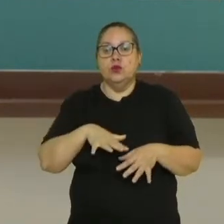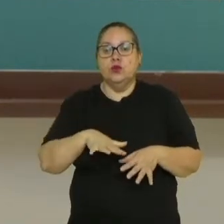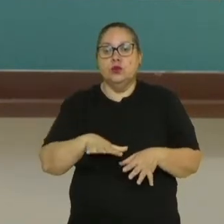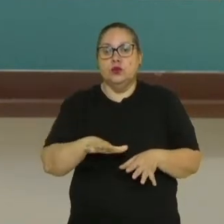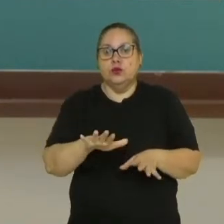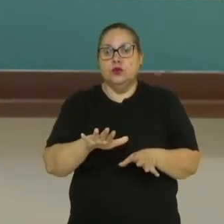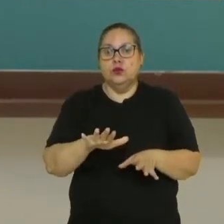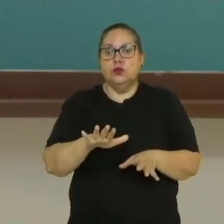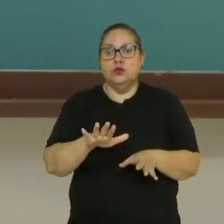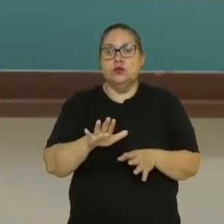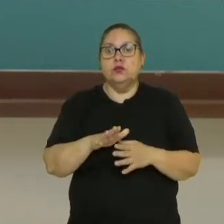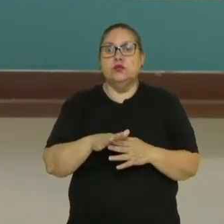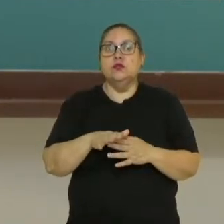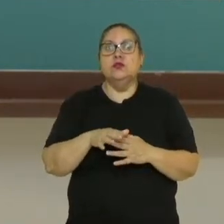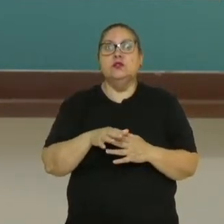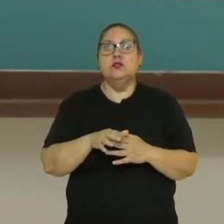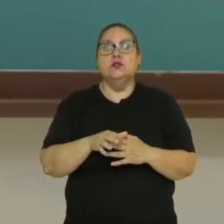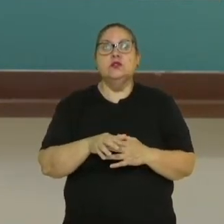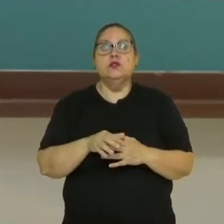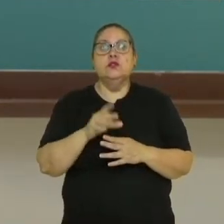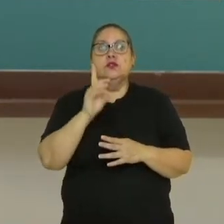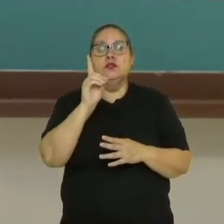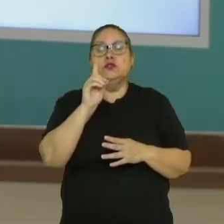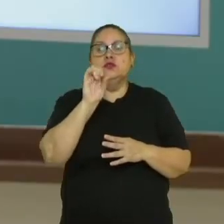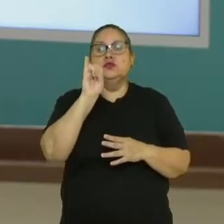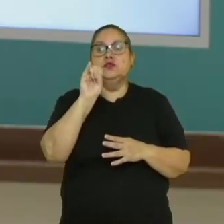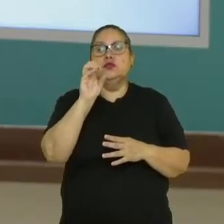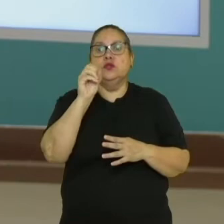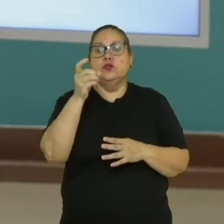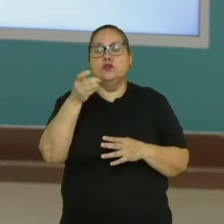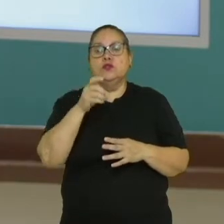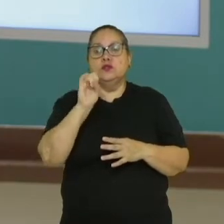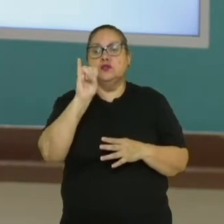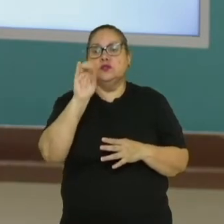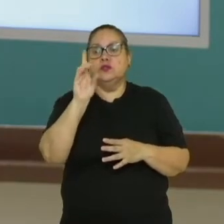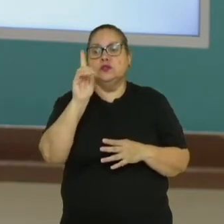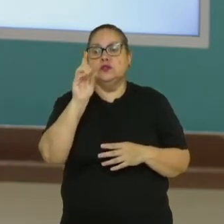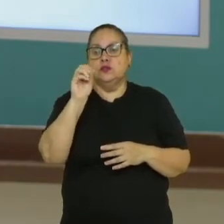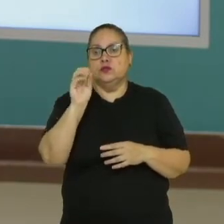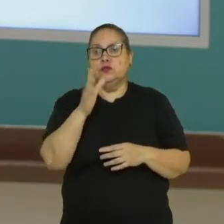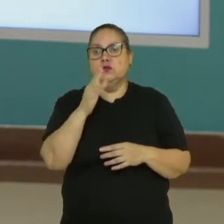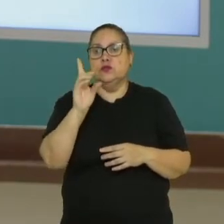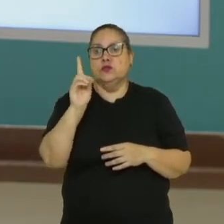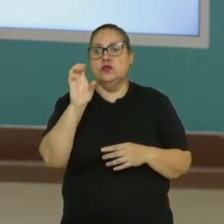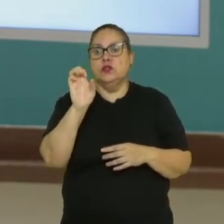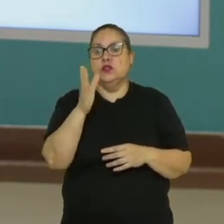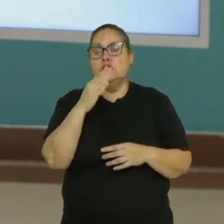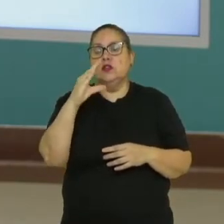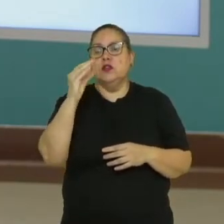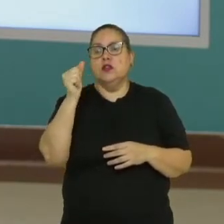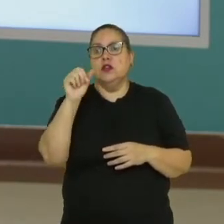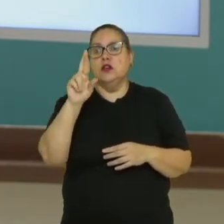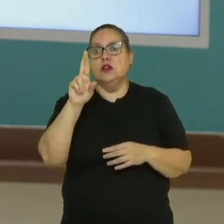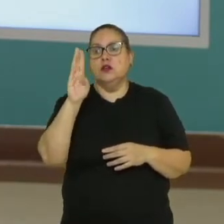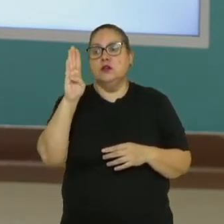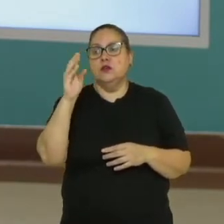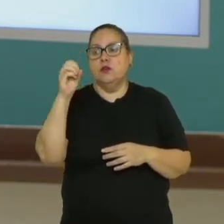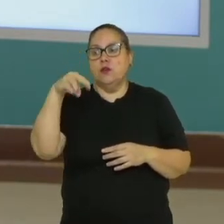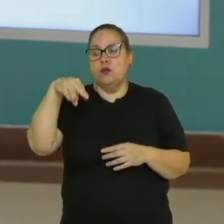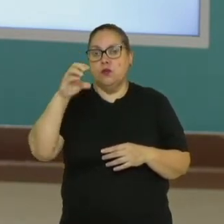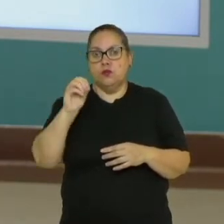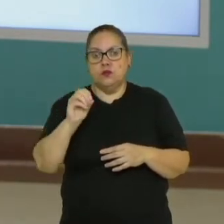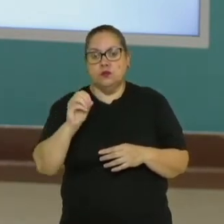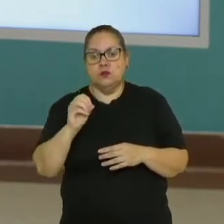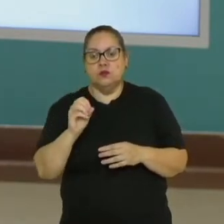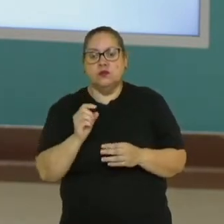E expiramos pela boca dióxido de carbono. Então, esse oxigênio que você respira, nós só encontramos